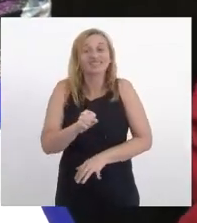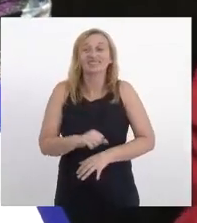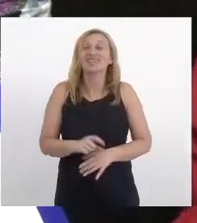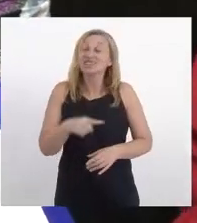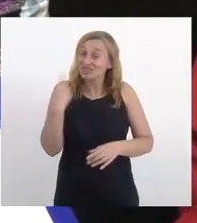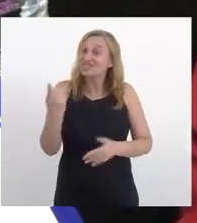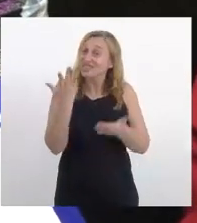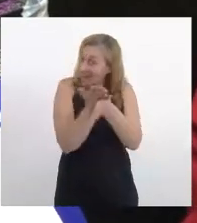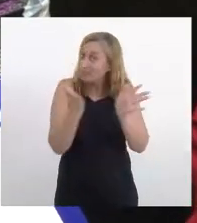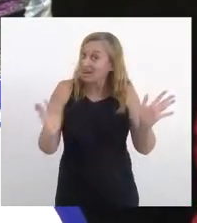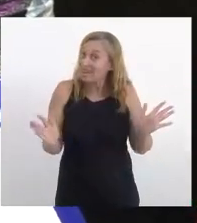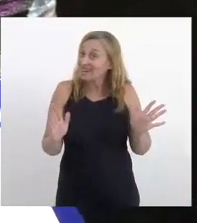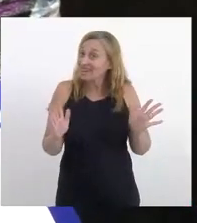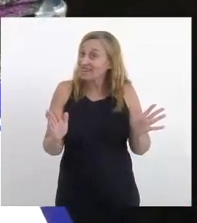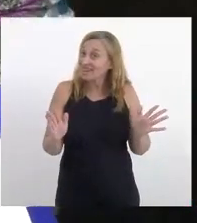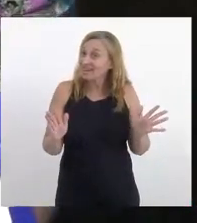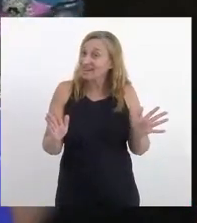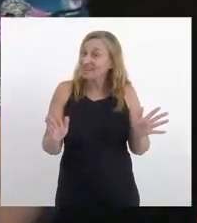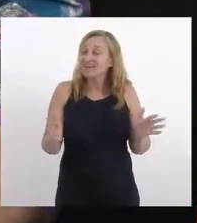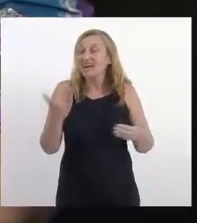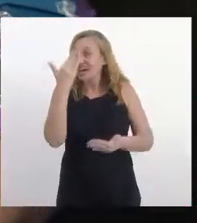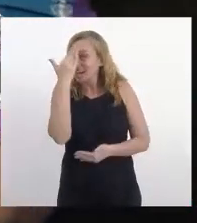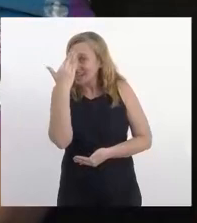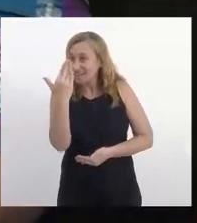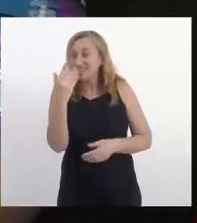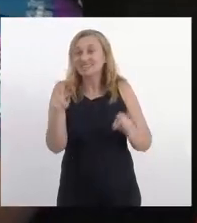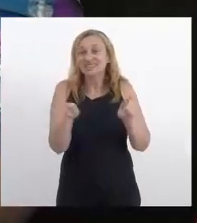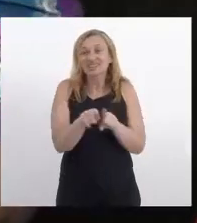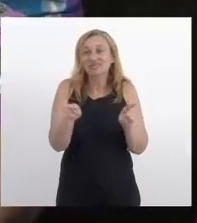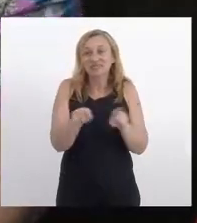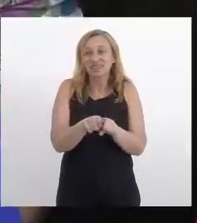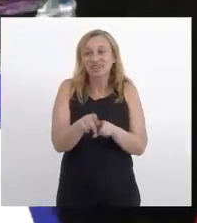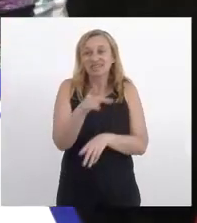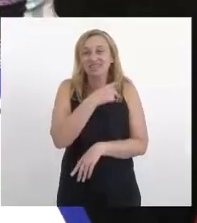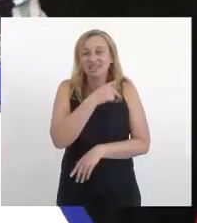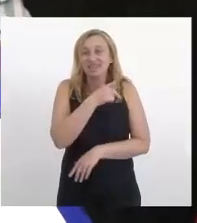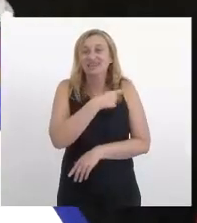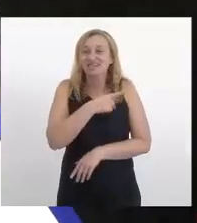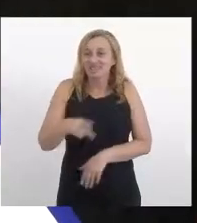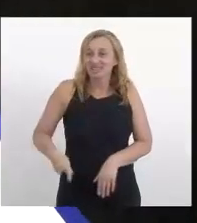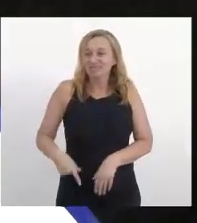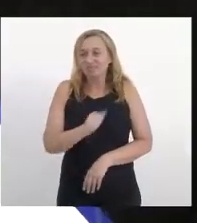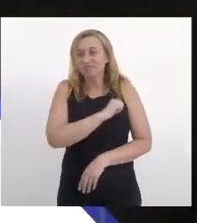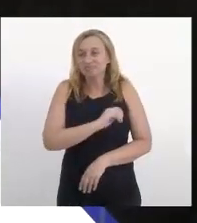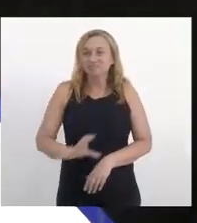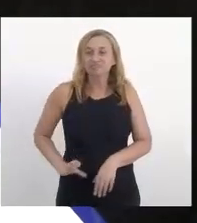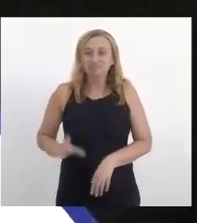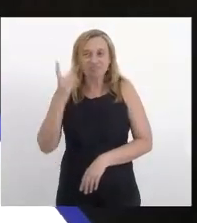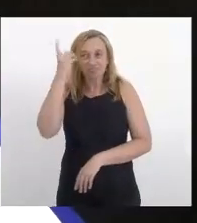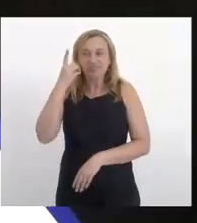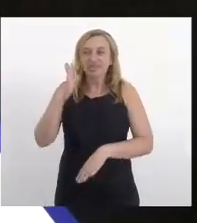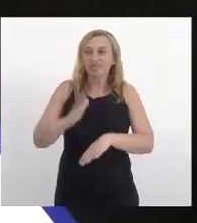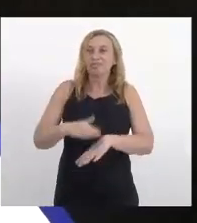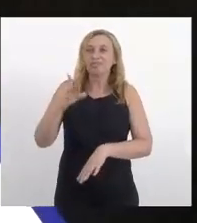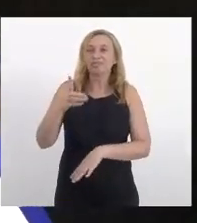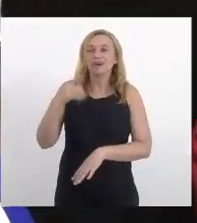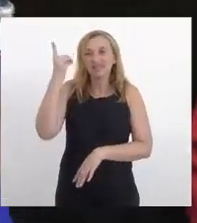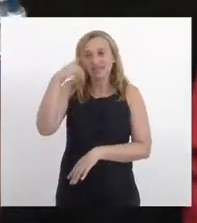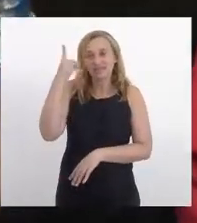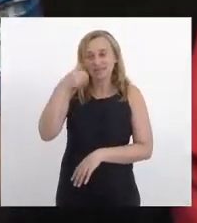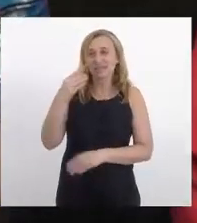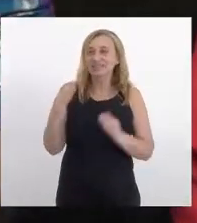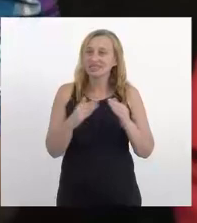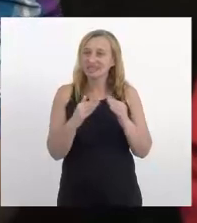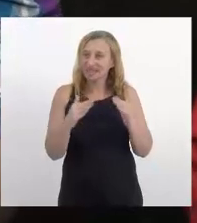E vamos acabar. Agradeço também ao deputado André Siciliano e demais deputados, a